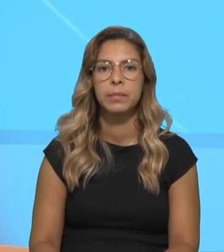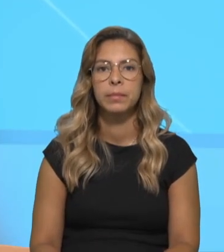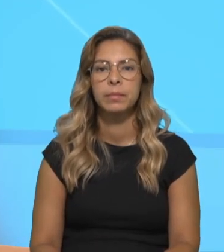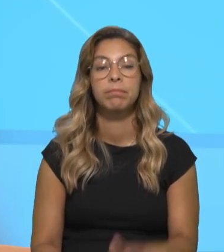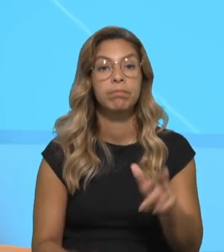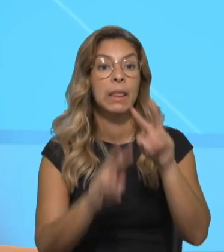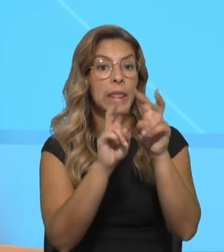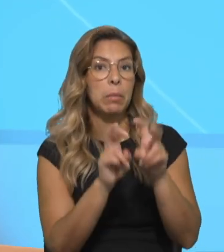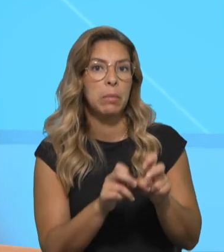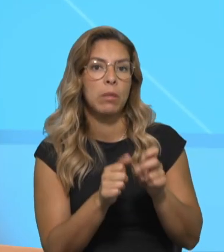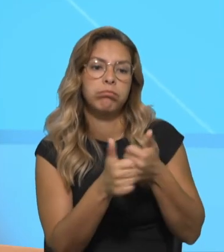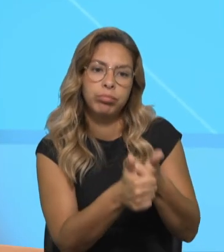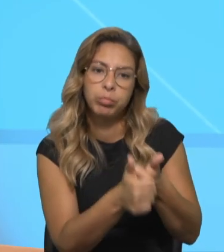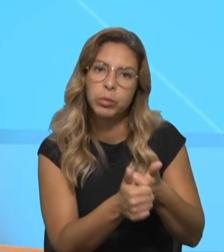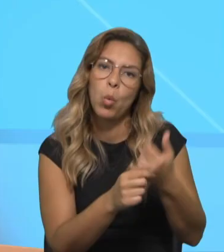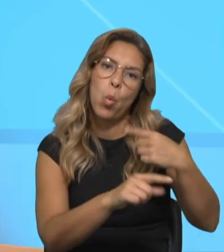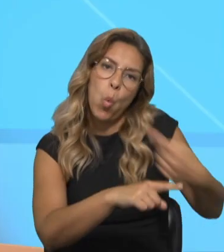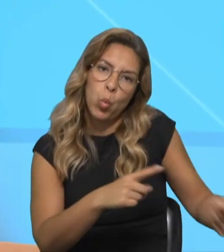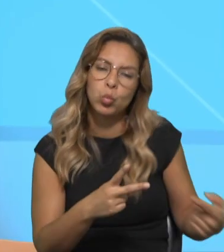Acompanhe estes e outros temas em